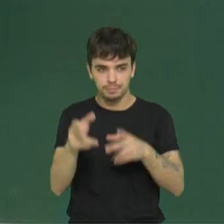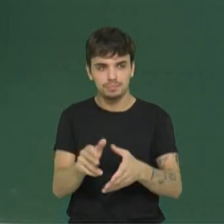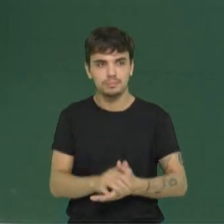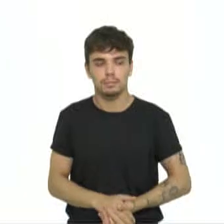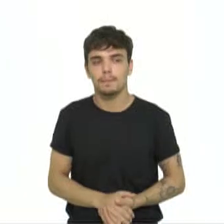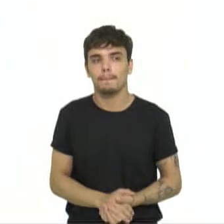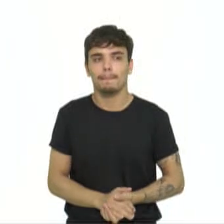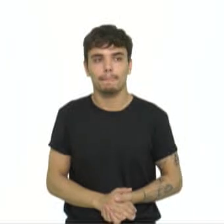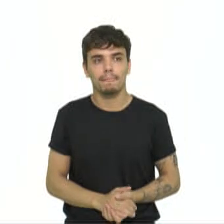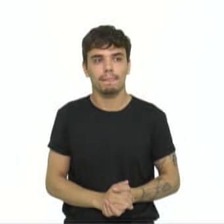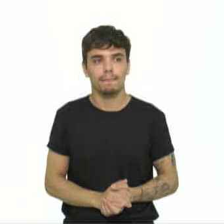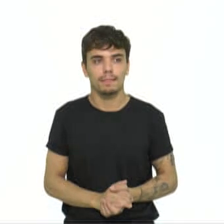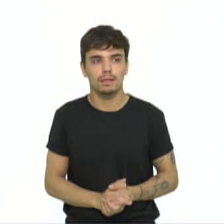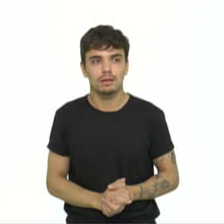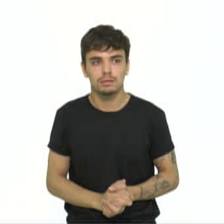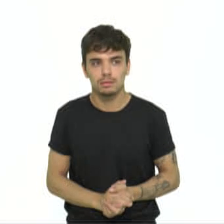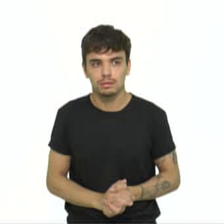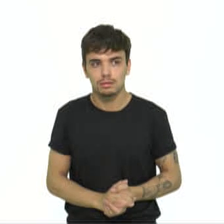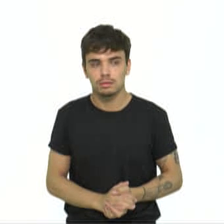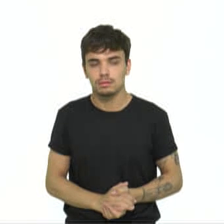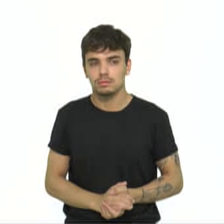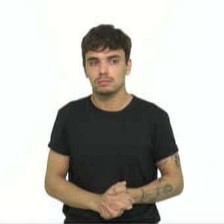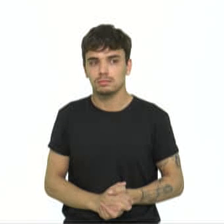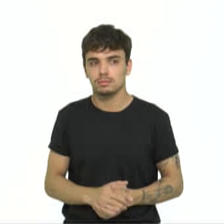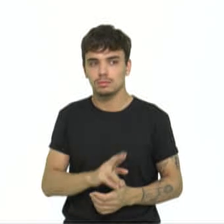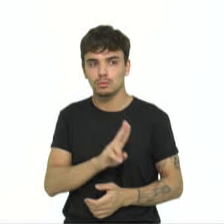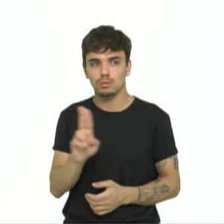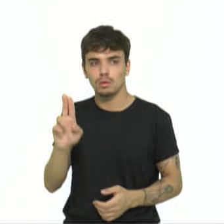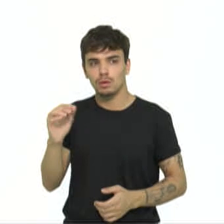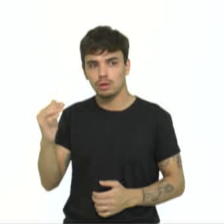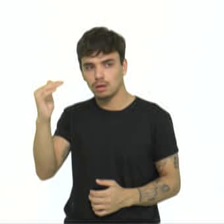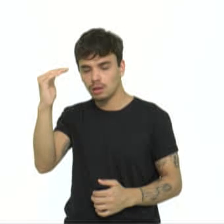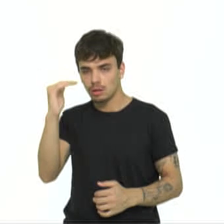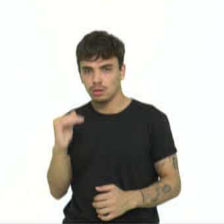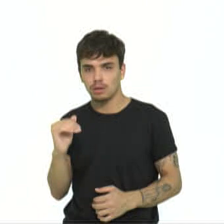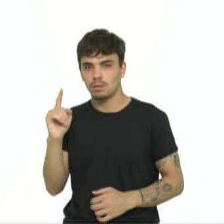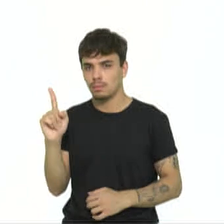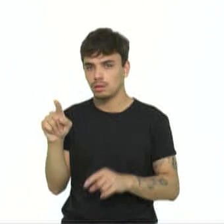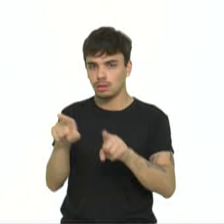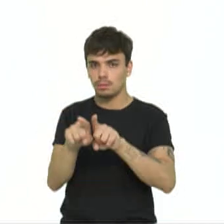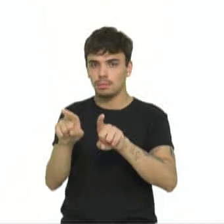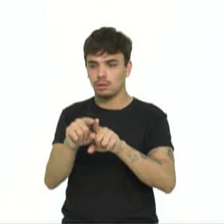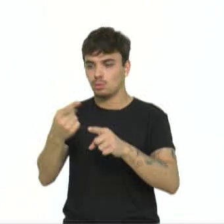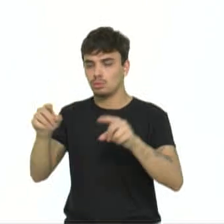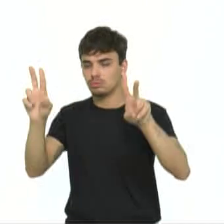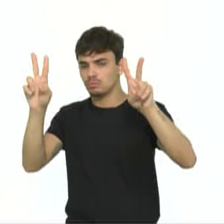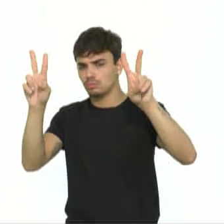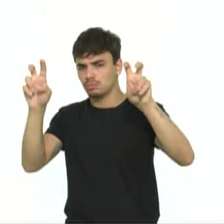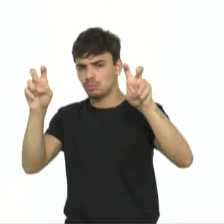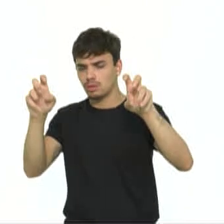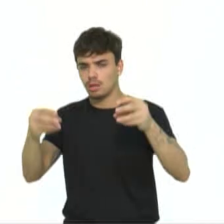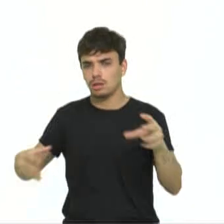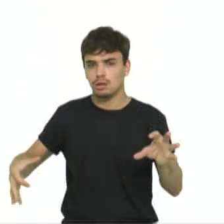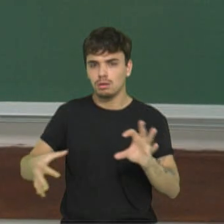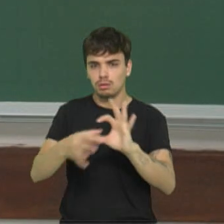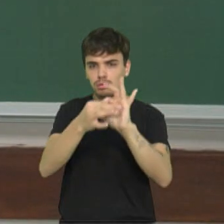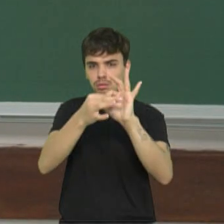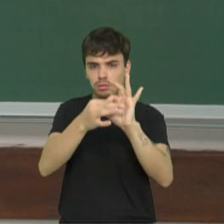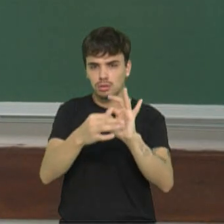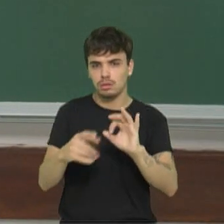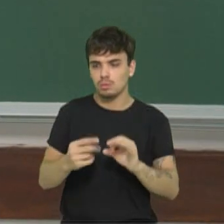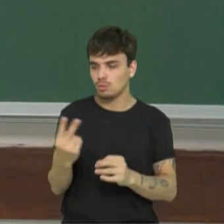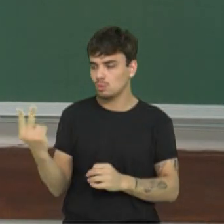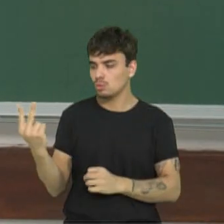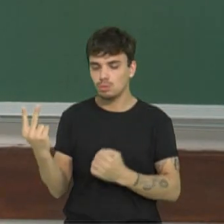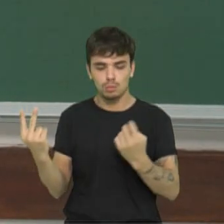lenta. E o need rocking, que era a produção de eco entre duas picapes. Então, o que